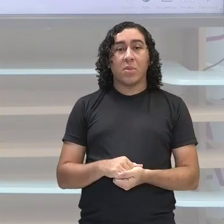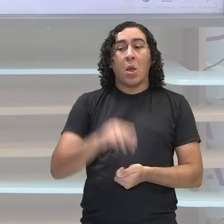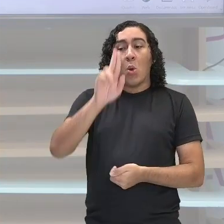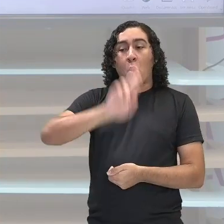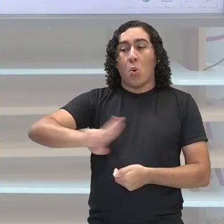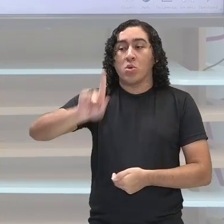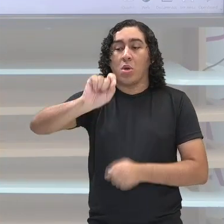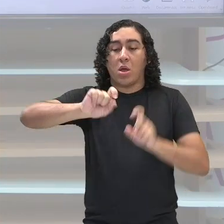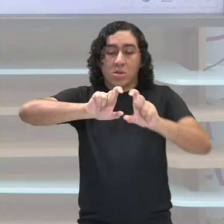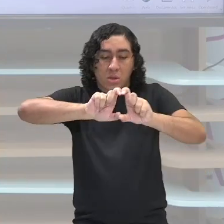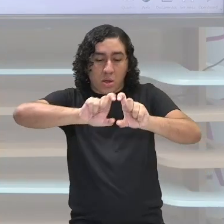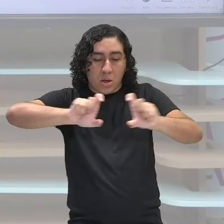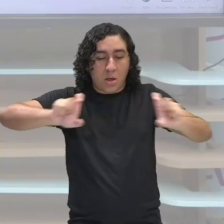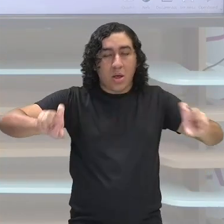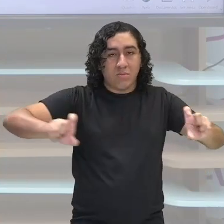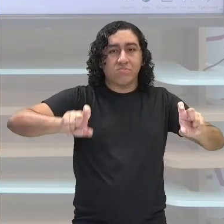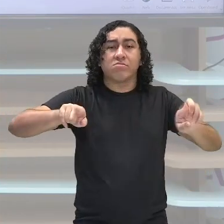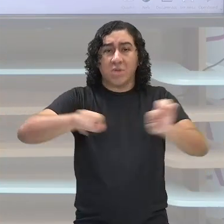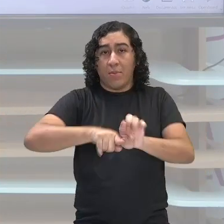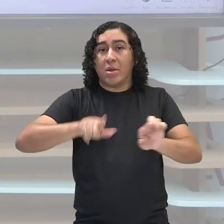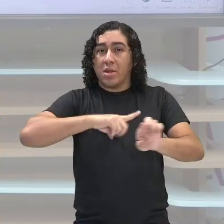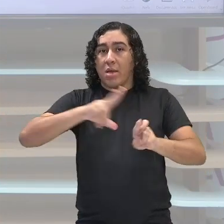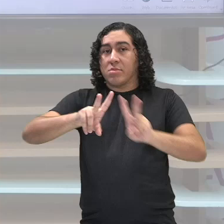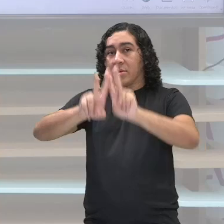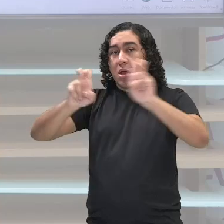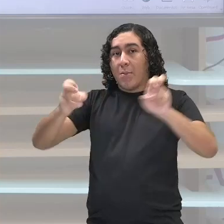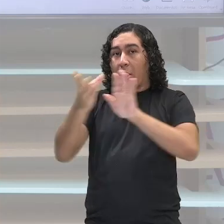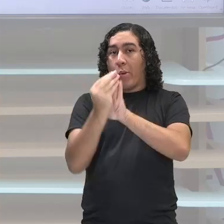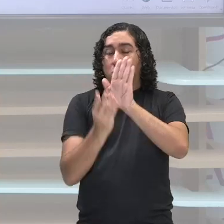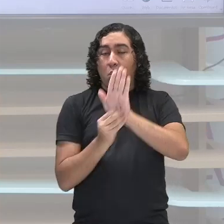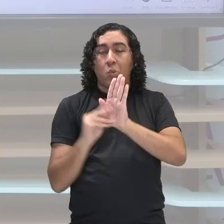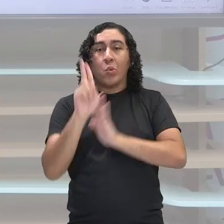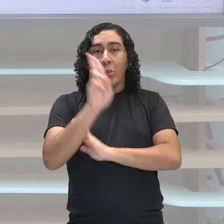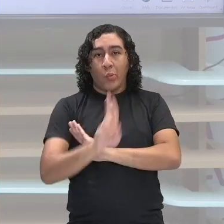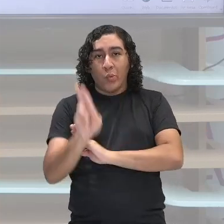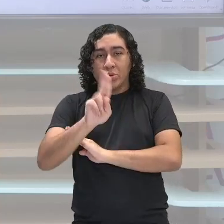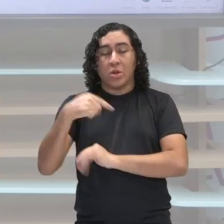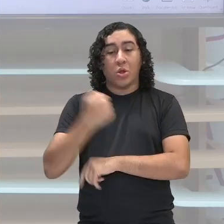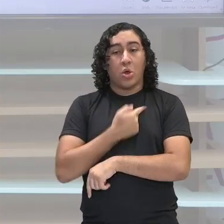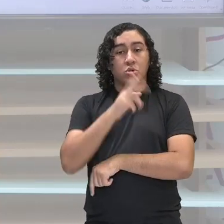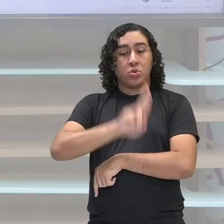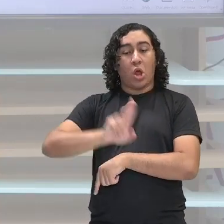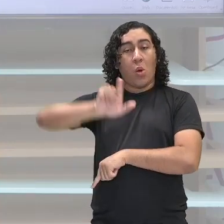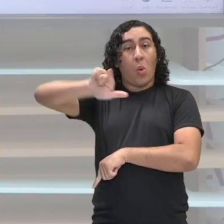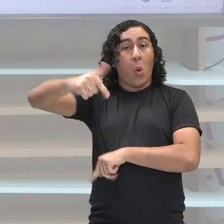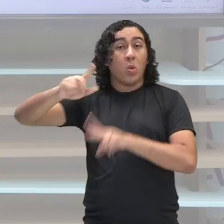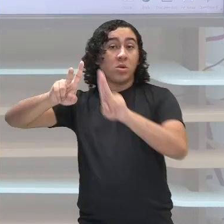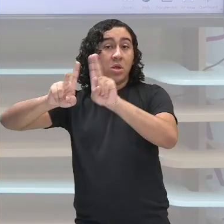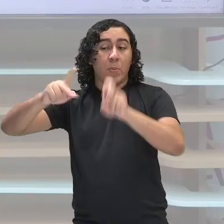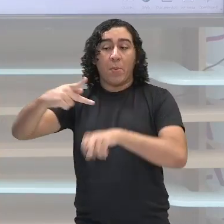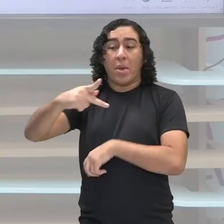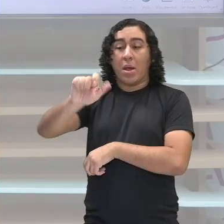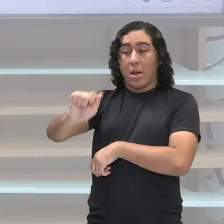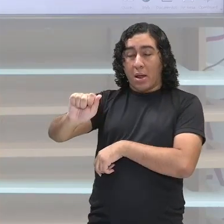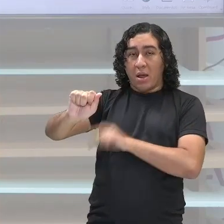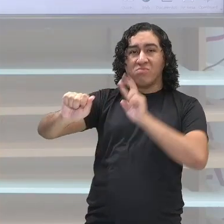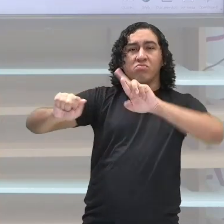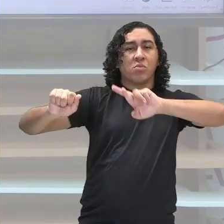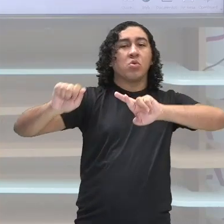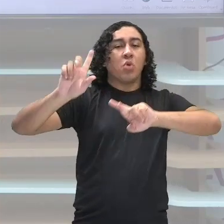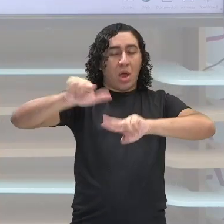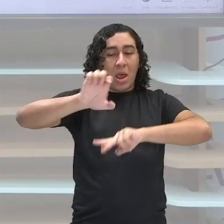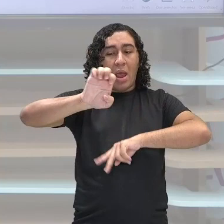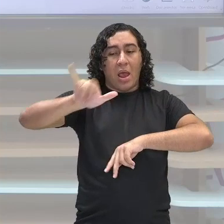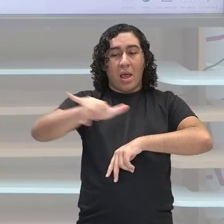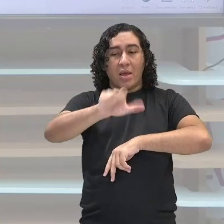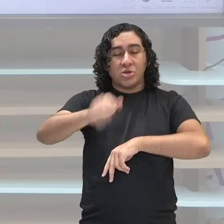agora nessa questão aqui, por exemplo. Ó, a gente está estudando progressão aritmética, né? Aqui no EJA, primeira